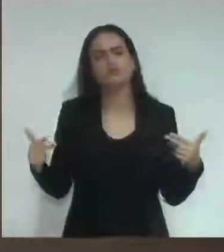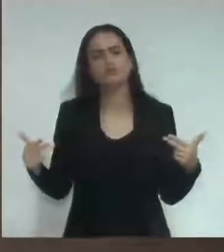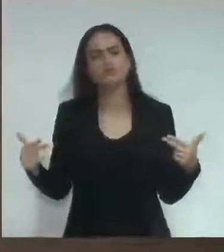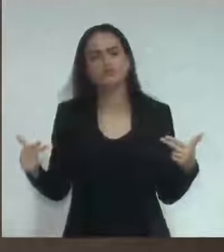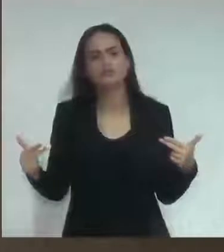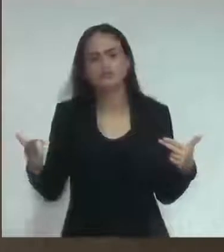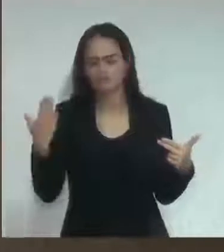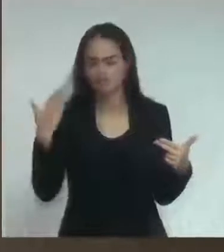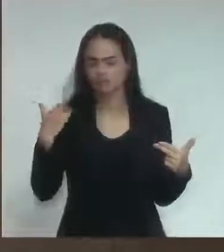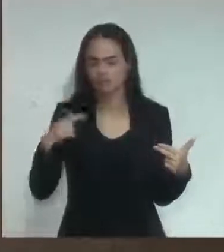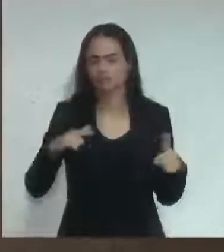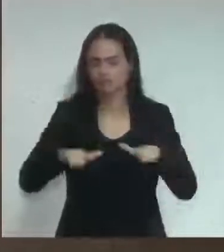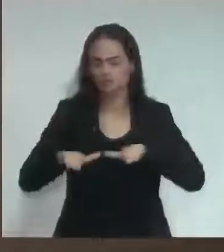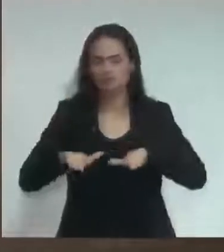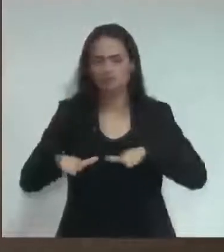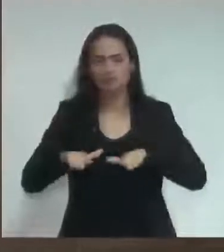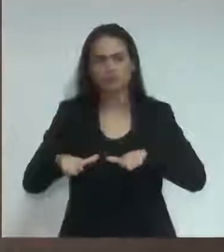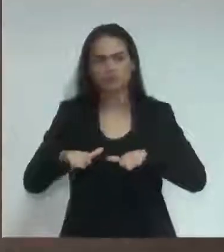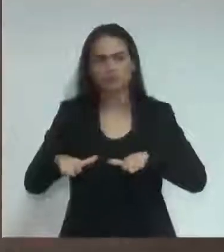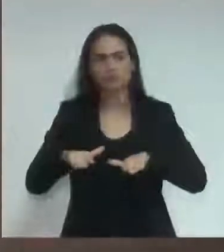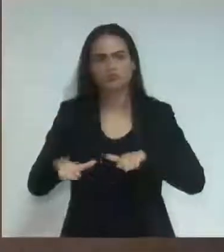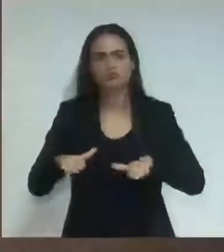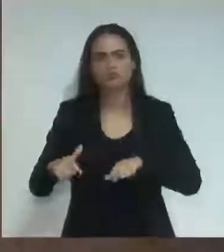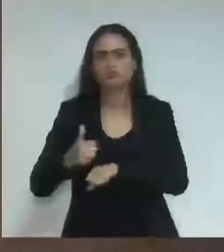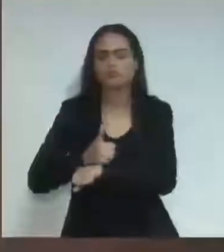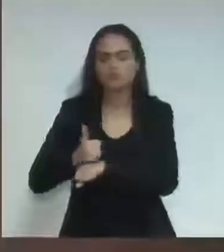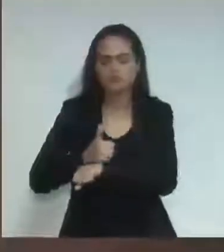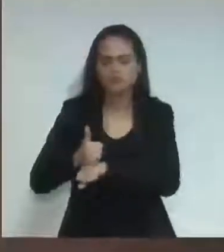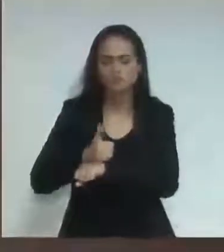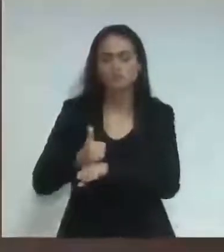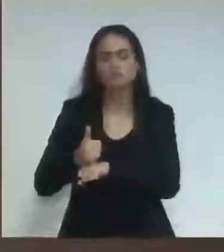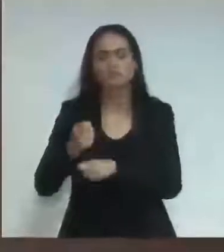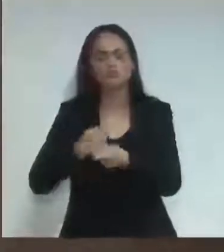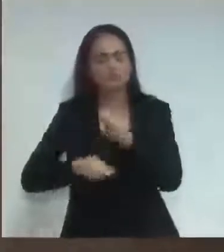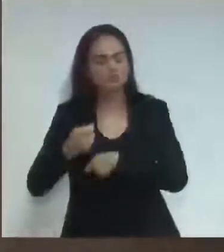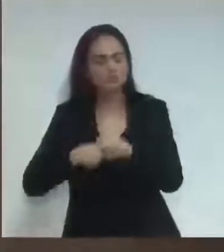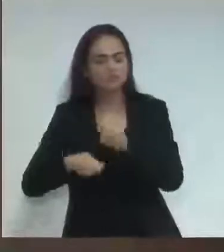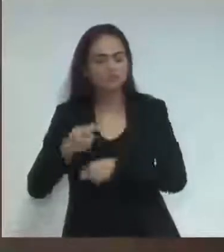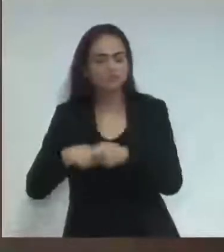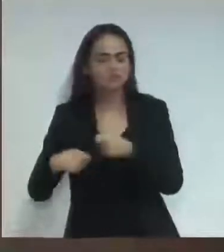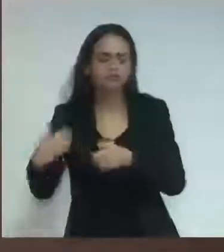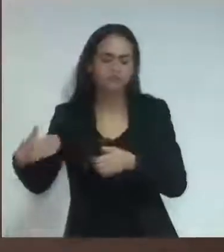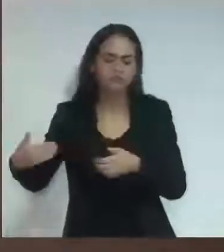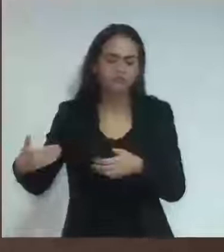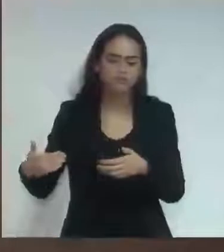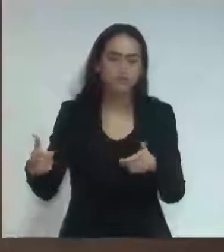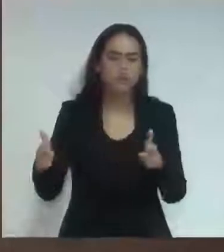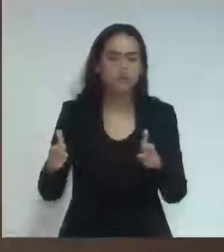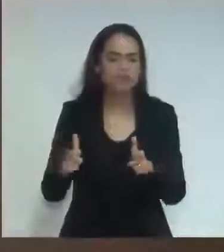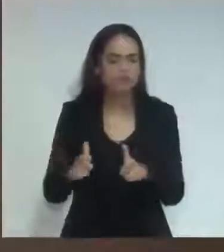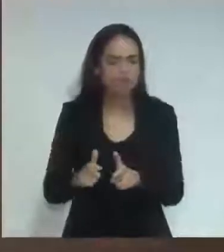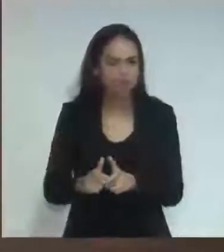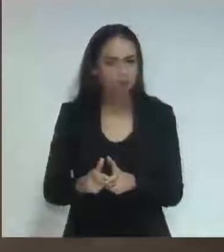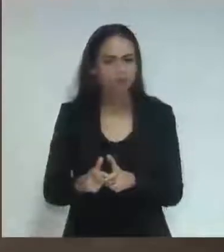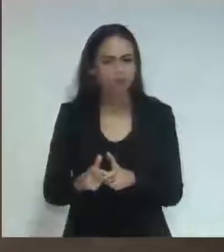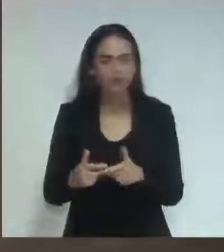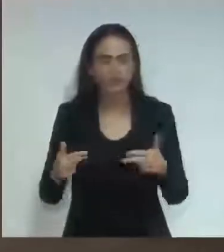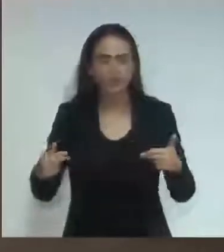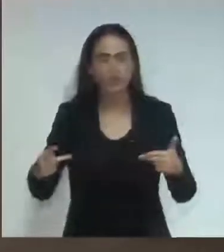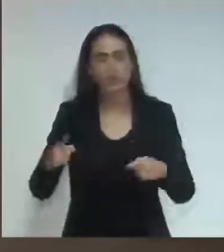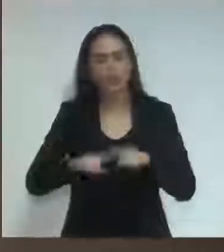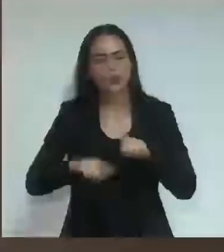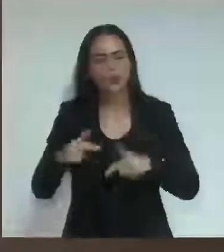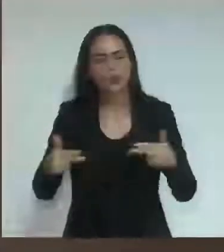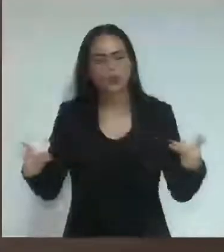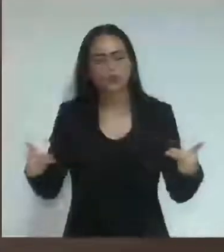questão da carreira profissional, dos trabalhos, dos negócios, e na área pública, no sentido pessoal, financeiro, só me fez